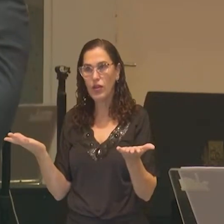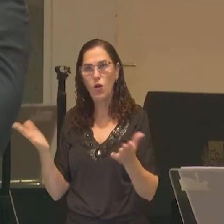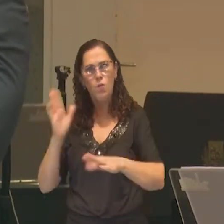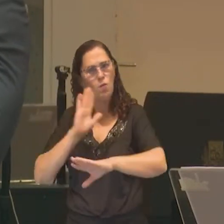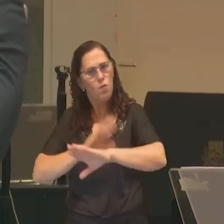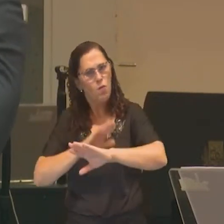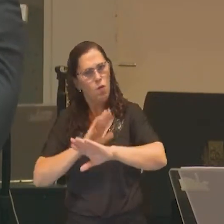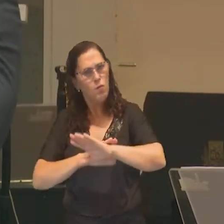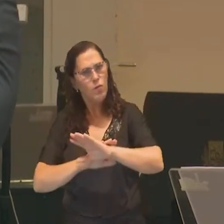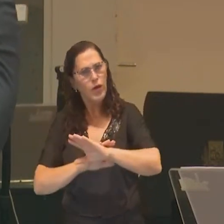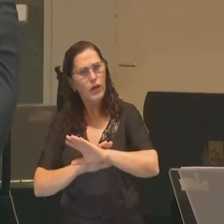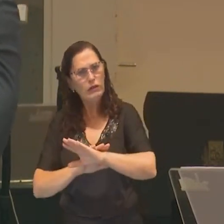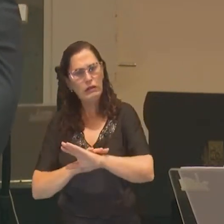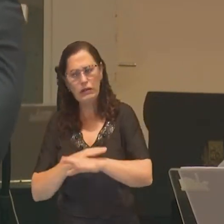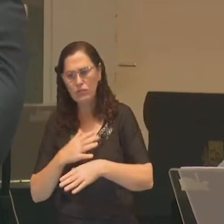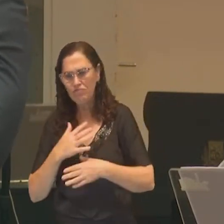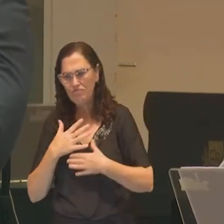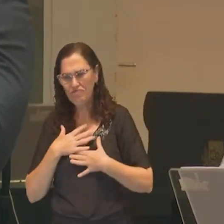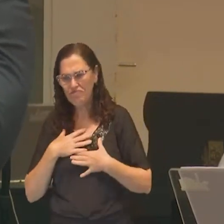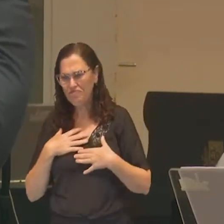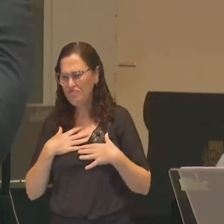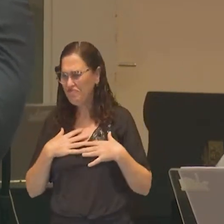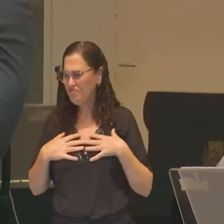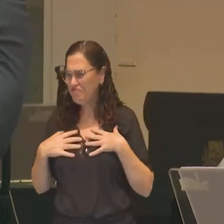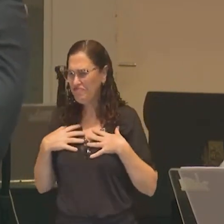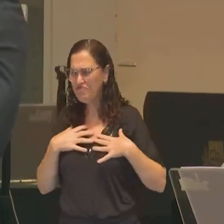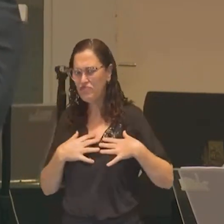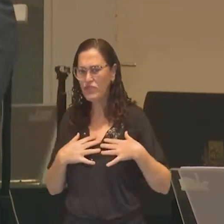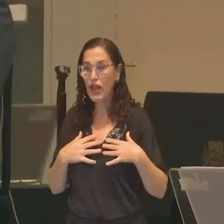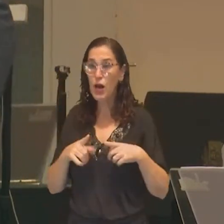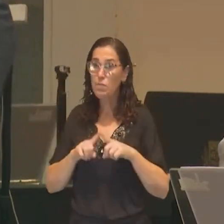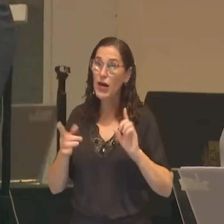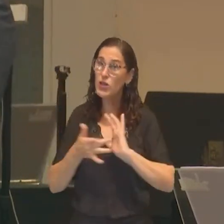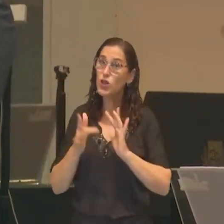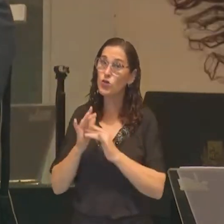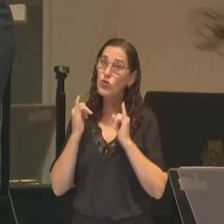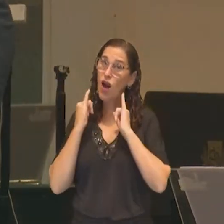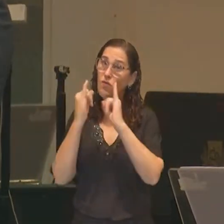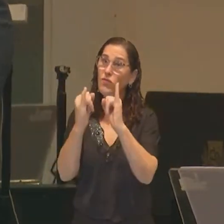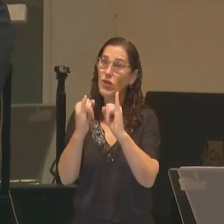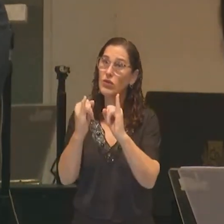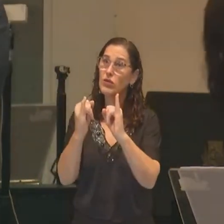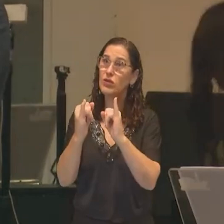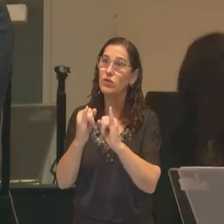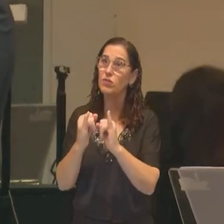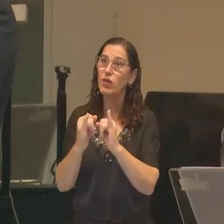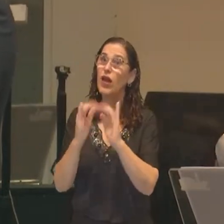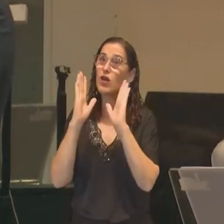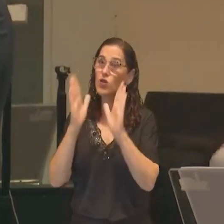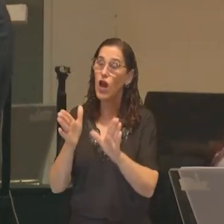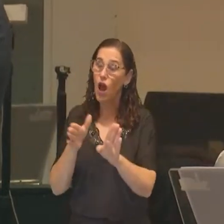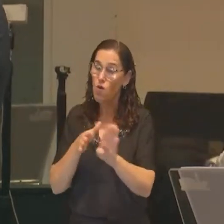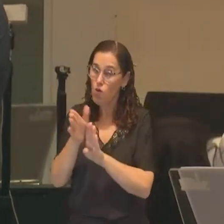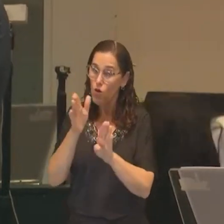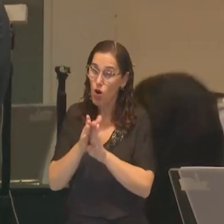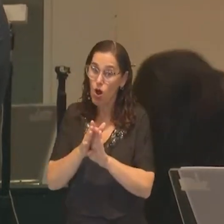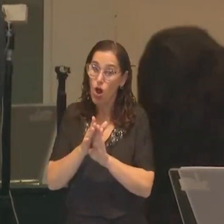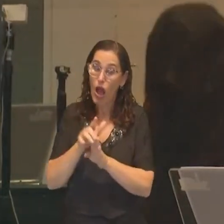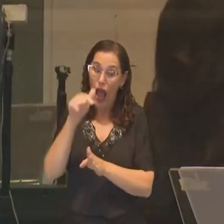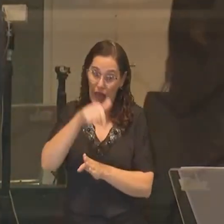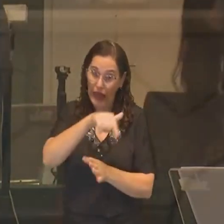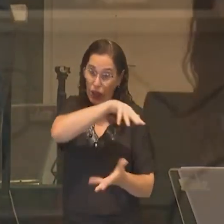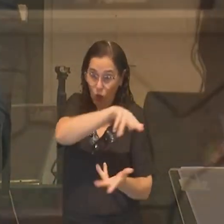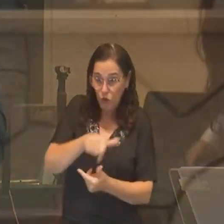situações que nos trazem desconforto. Mas Jesus nos disse e já nos alertou que no mundo nós